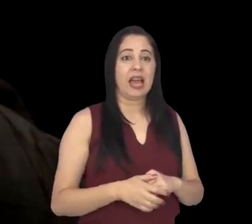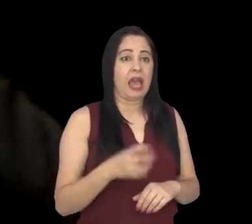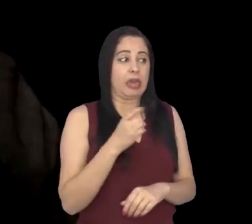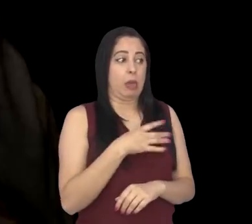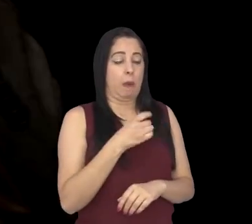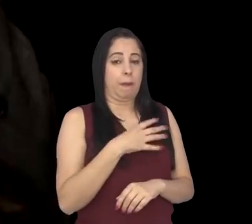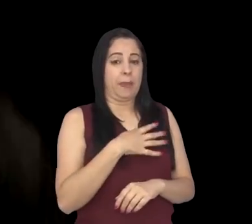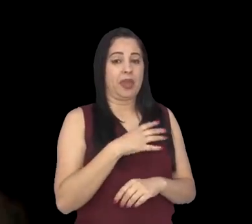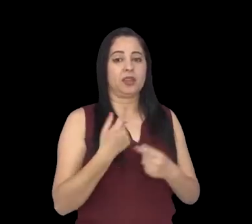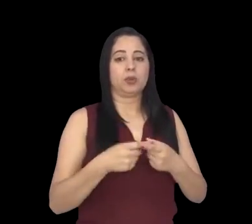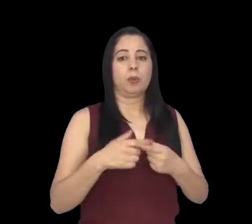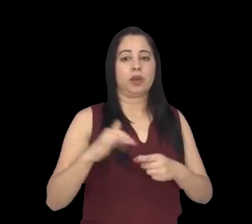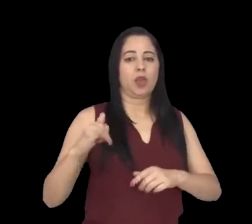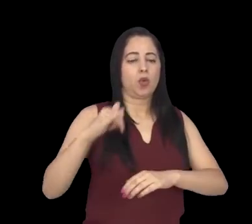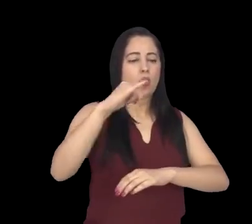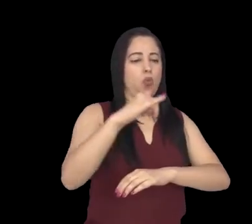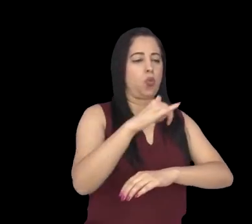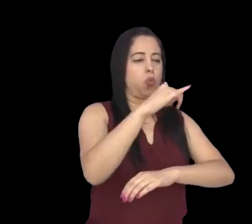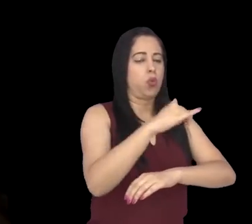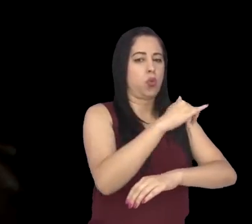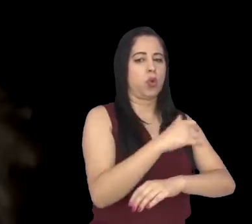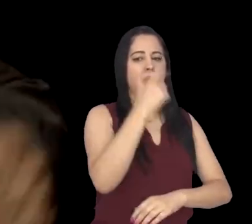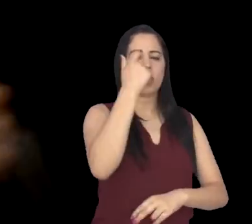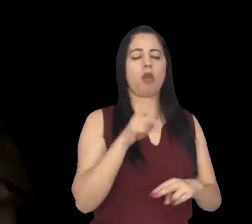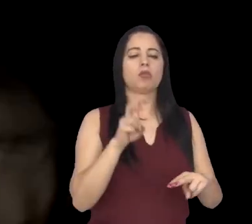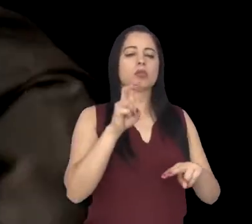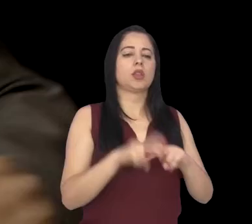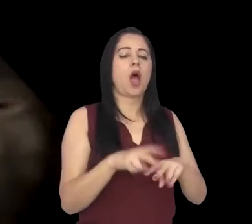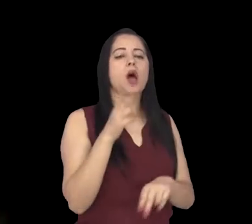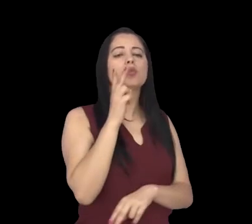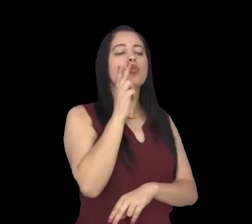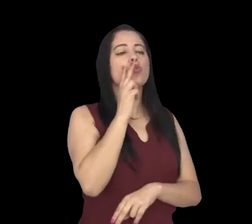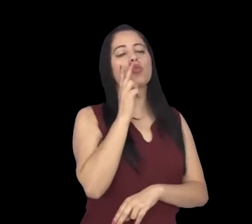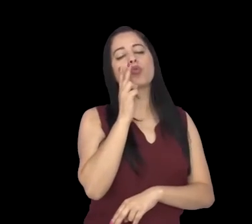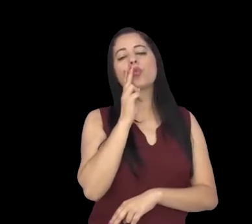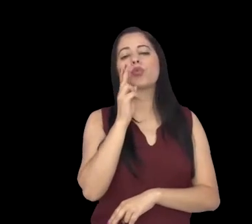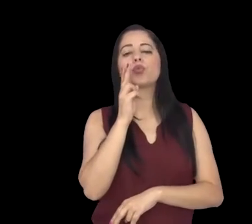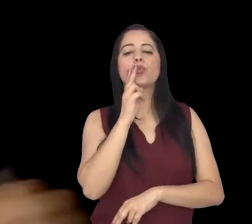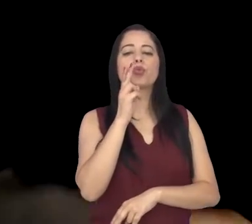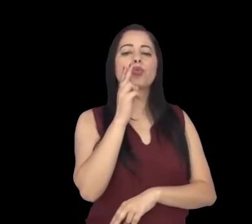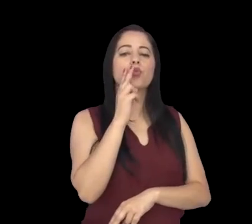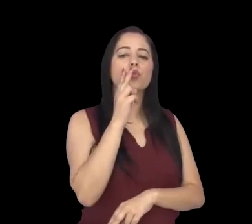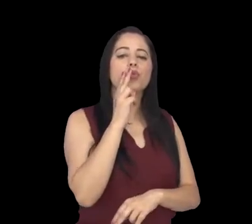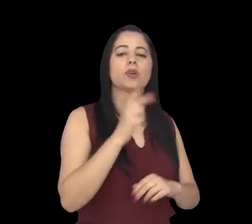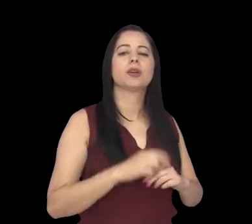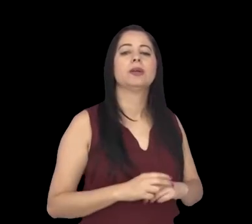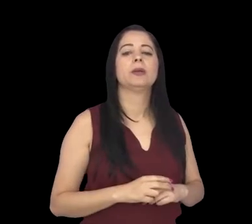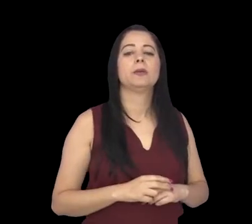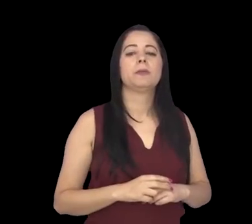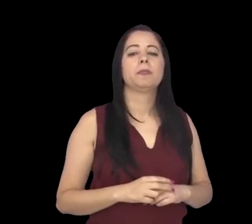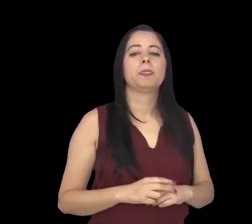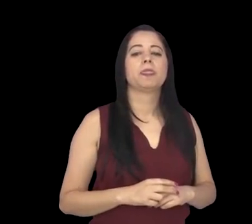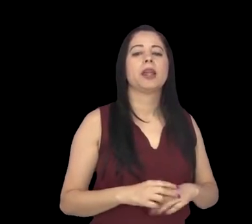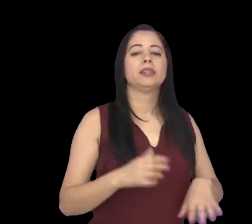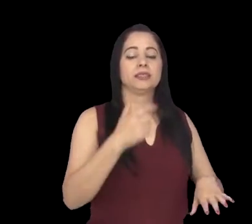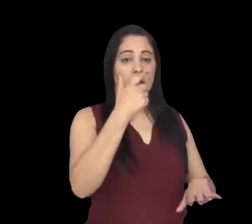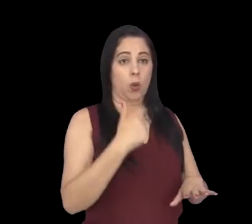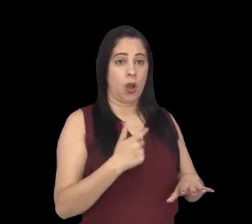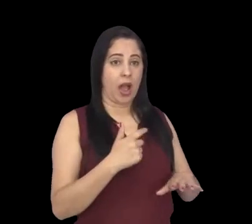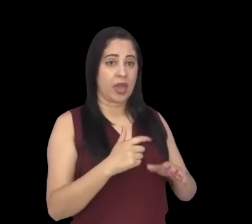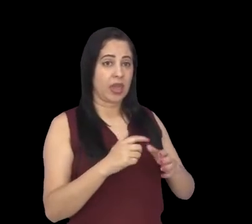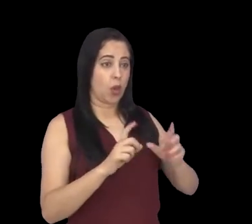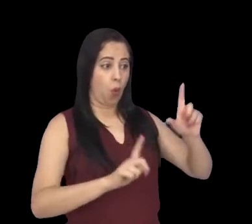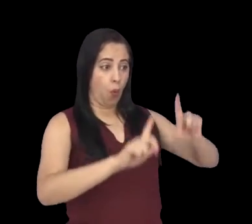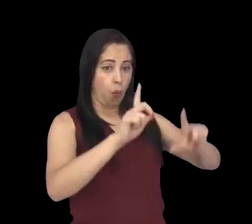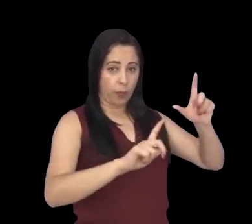lá atrás, podia fumar. Aí eu fumei um Marlboro, bebi Bells. Cheguei no Rio, até no cinema, né? Tinha acabado o Globo Esporte quando eu